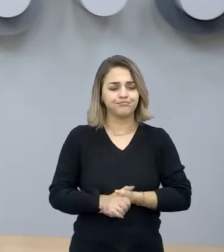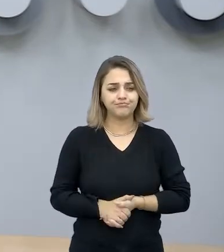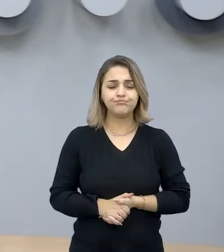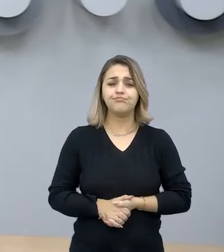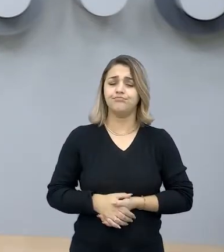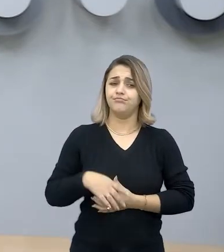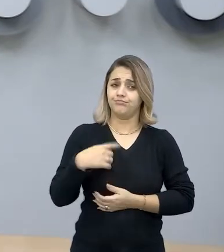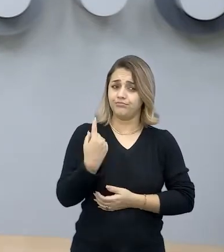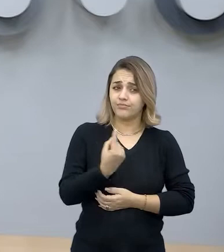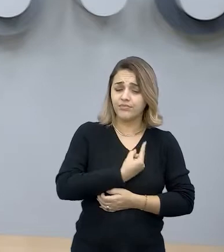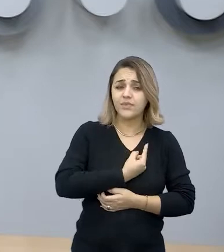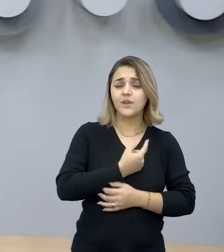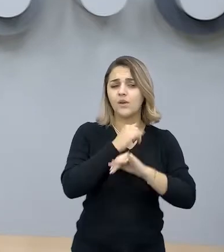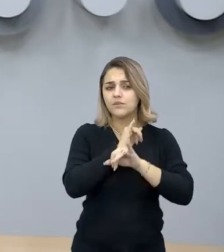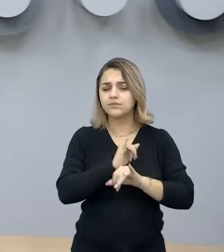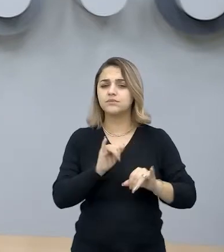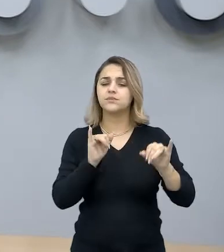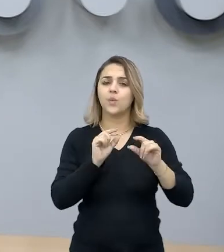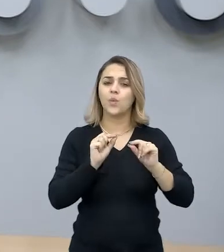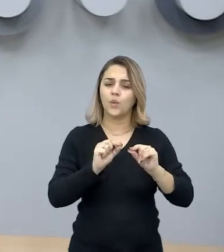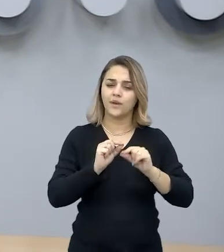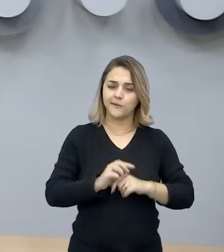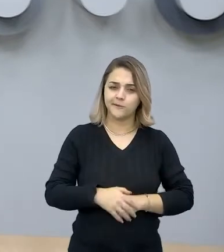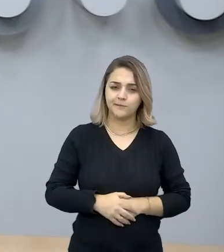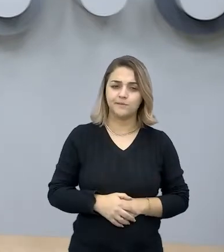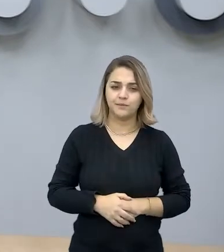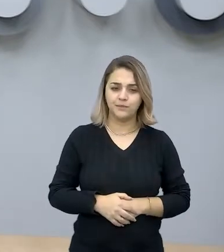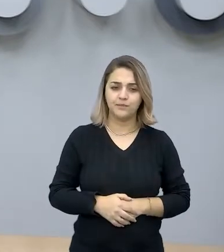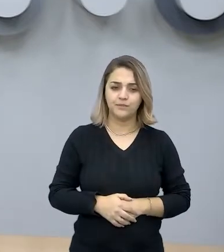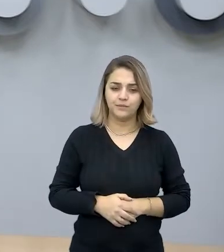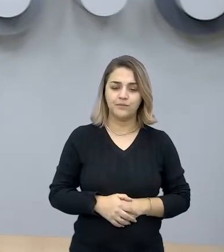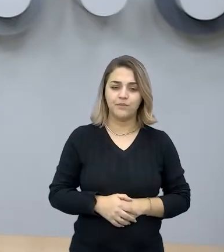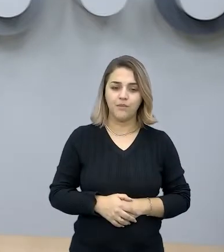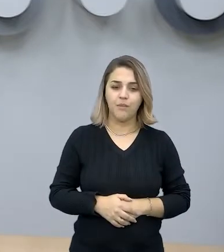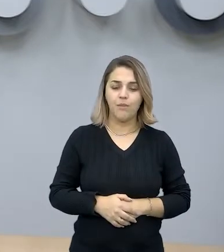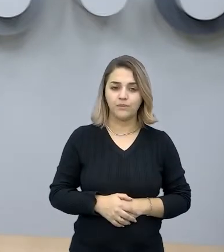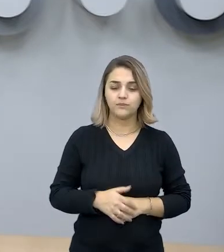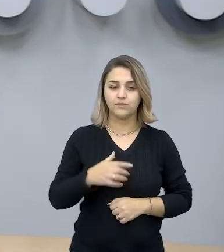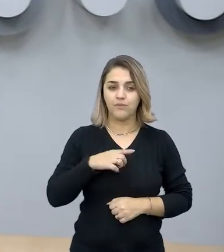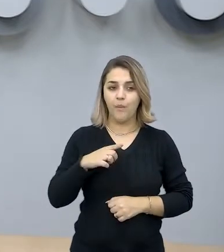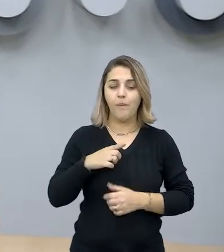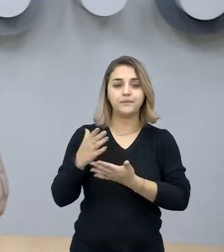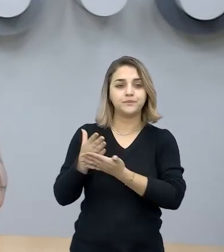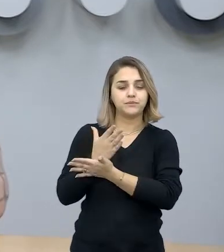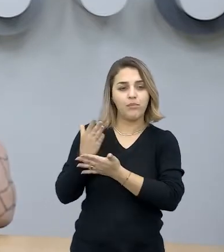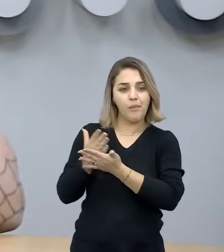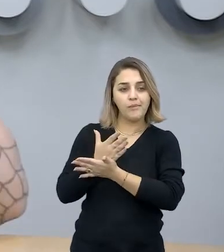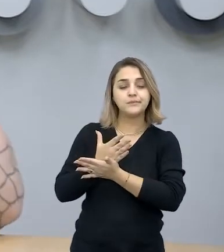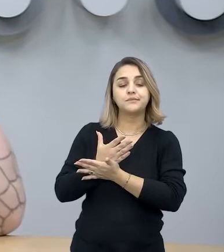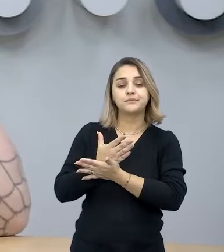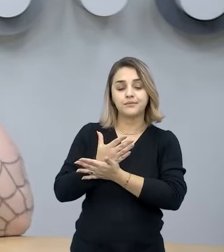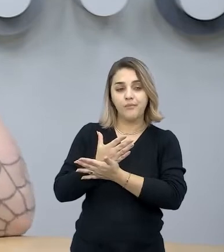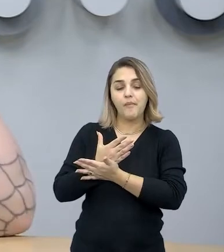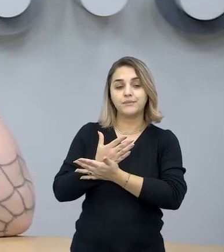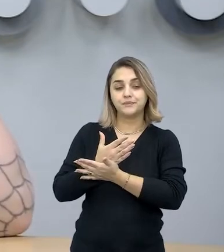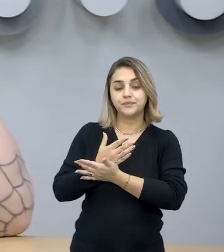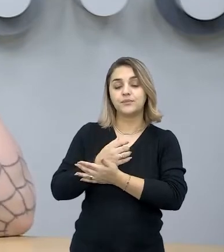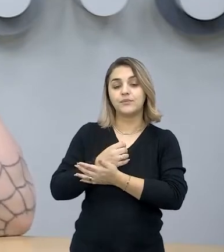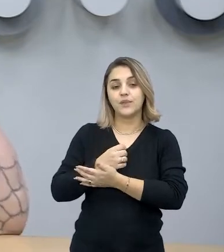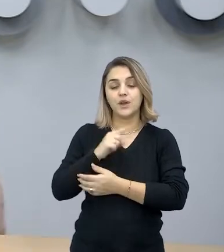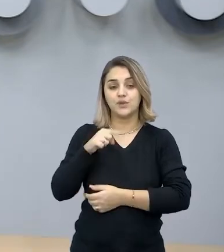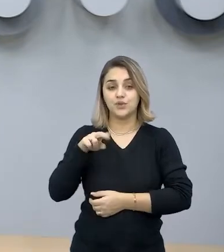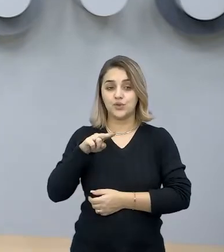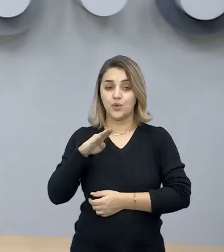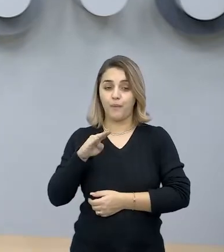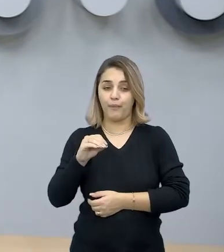uma citação, né, do que está no livro da Shoshana Zuboff e que se chama Capitalismo